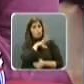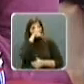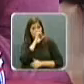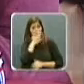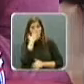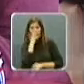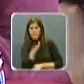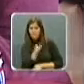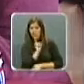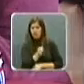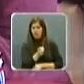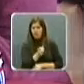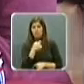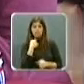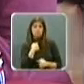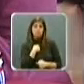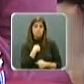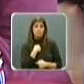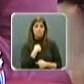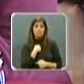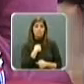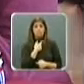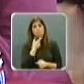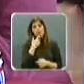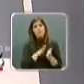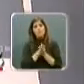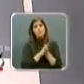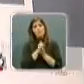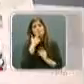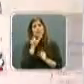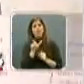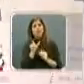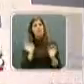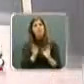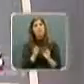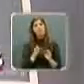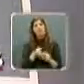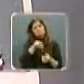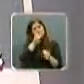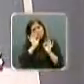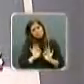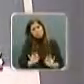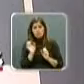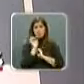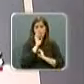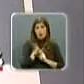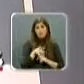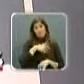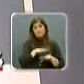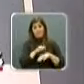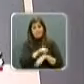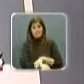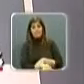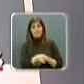no mínimo, e utilizando uma expressão diplomática, no mínimo deselegante. O Emendo só vê, por isso, um objetivo